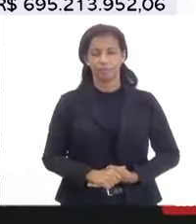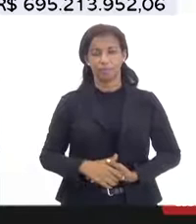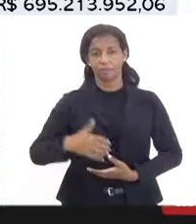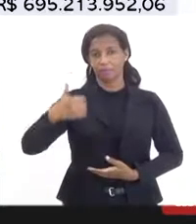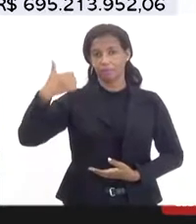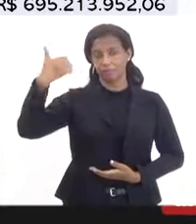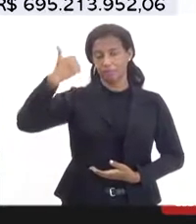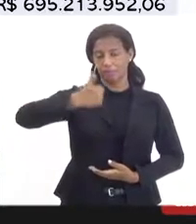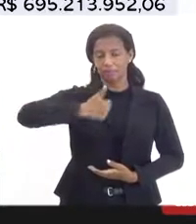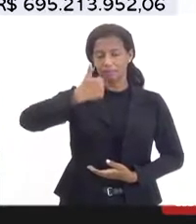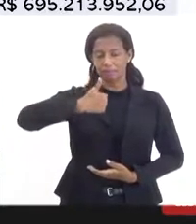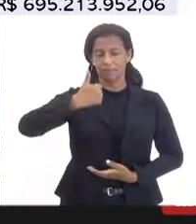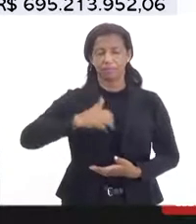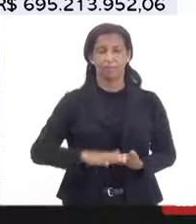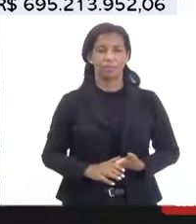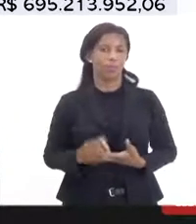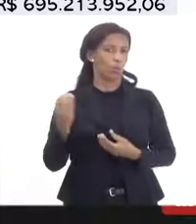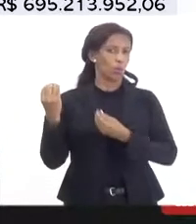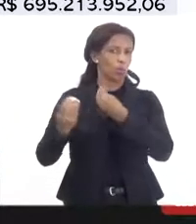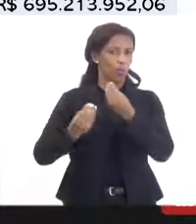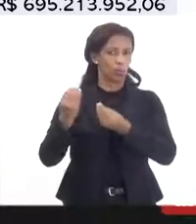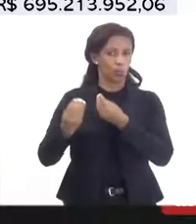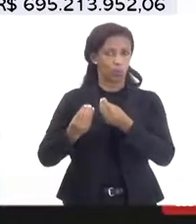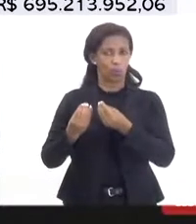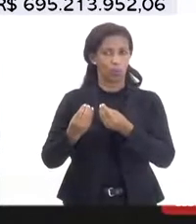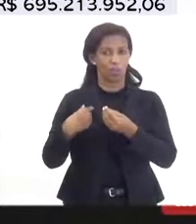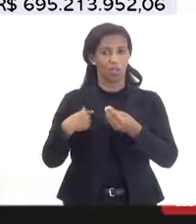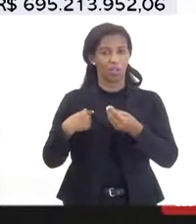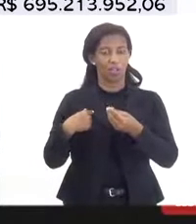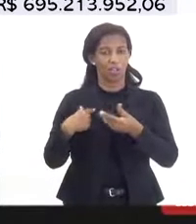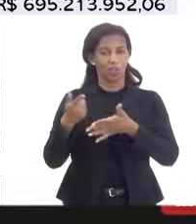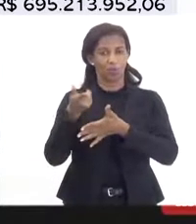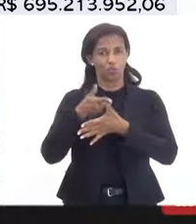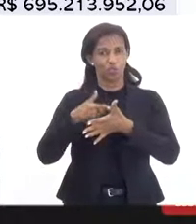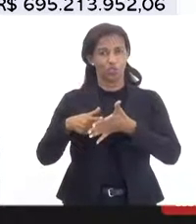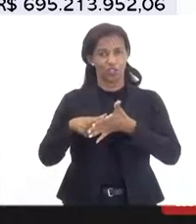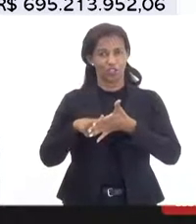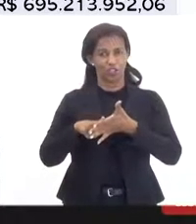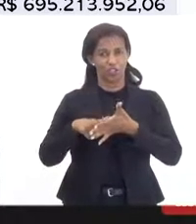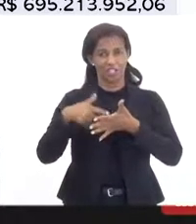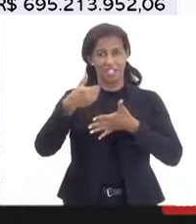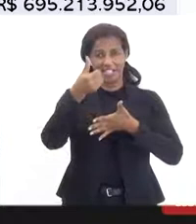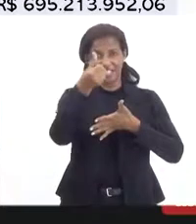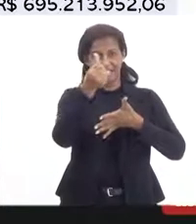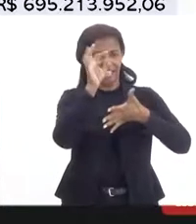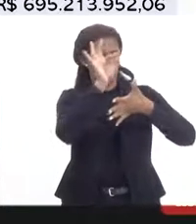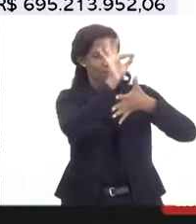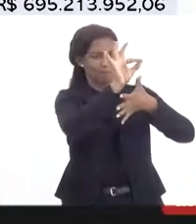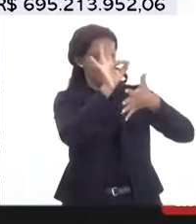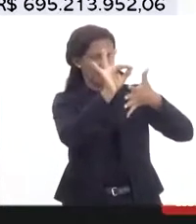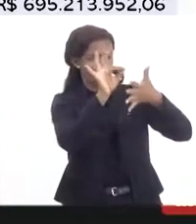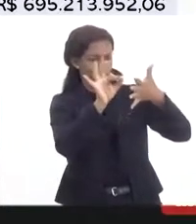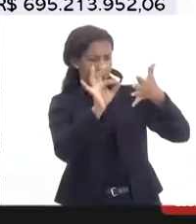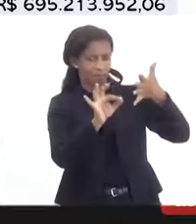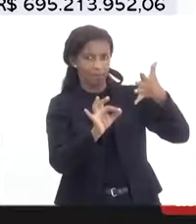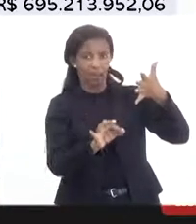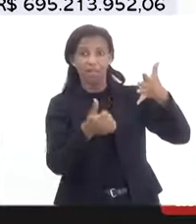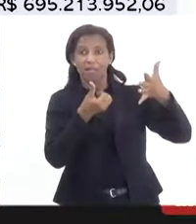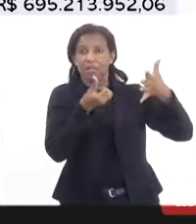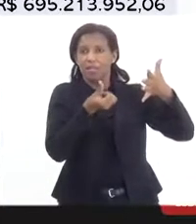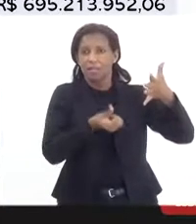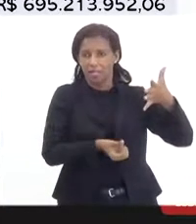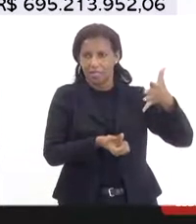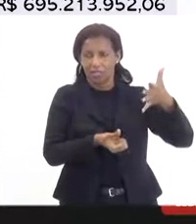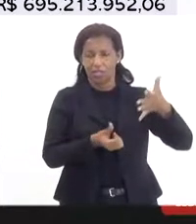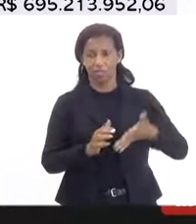Primeiramente, como eu disse, eu dividi em 6 teses, tá? 6 grandes teses. Isso não quer